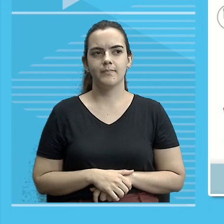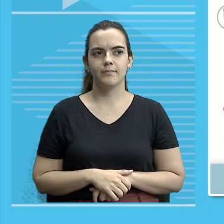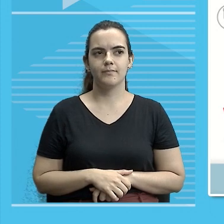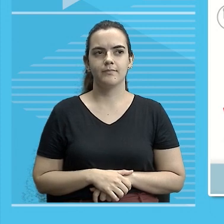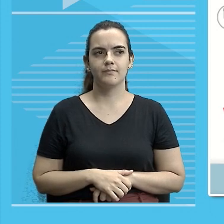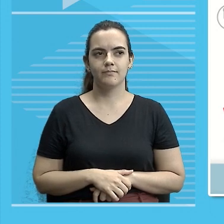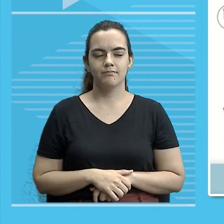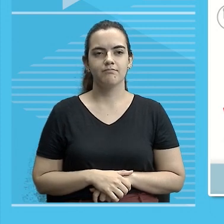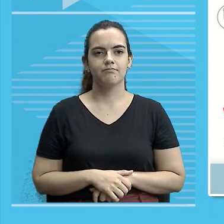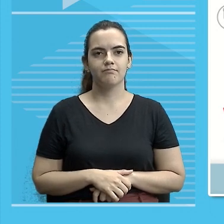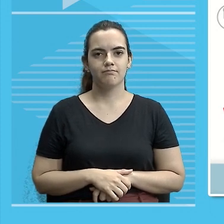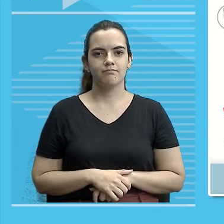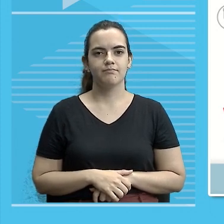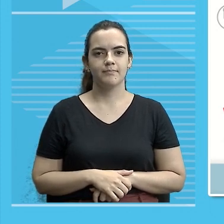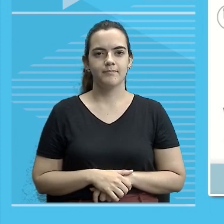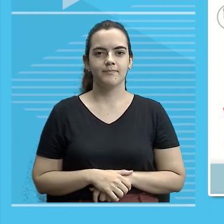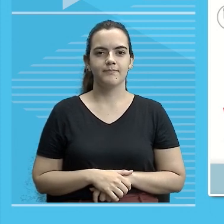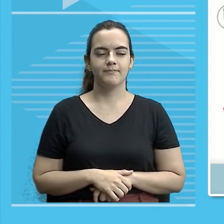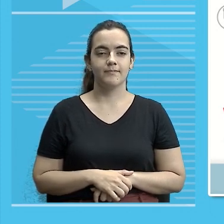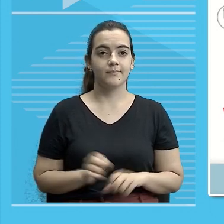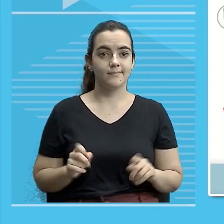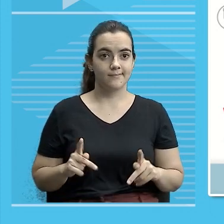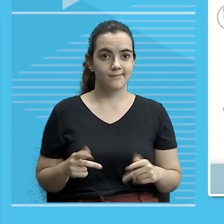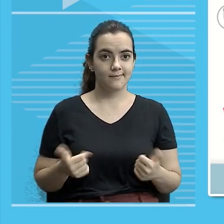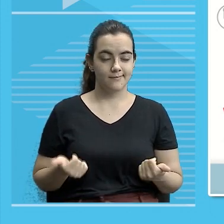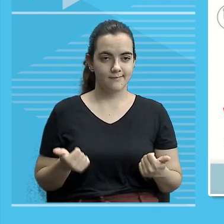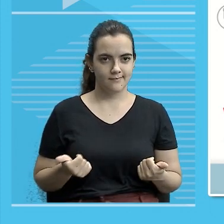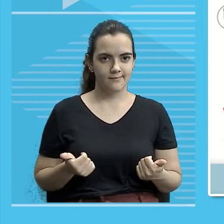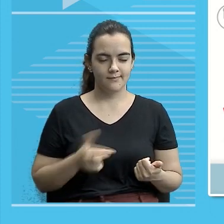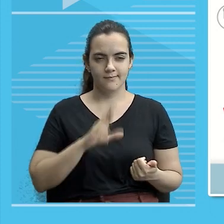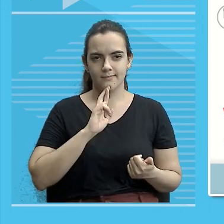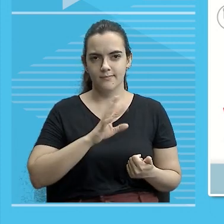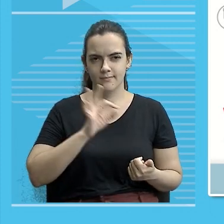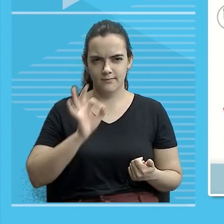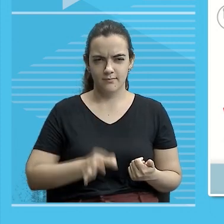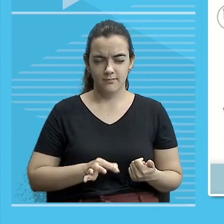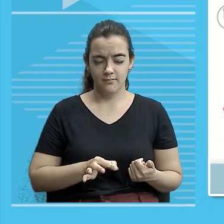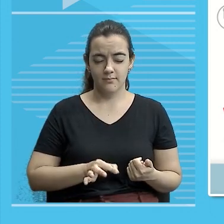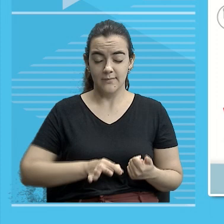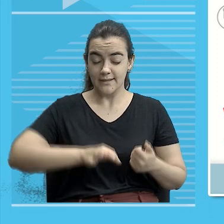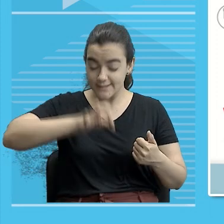é meus queridos não tem como errar